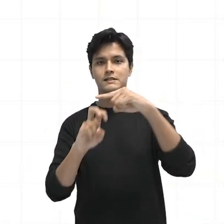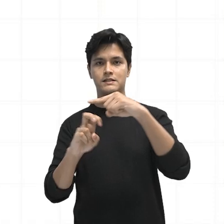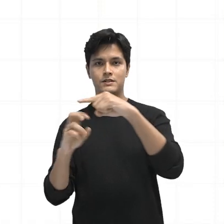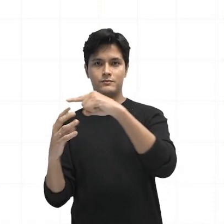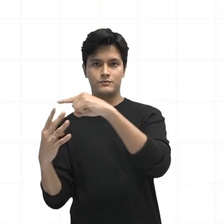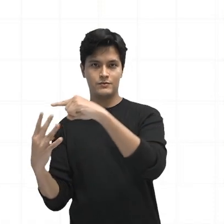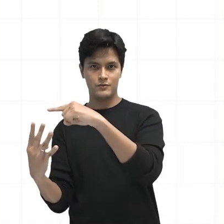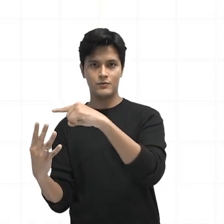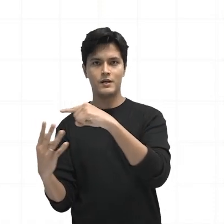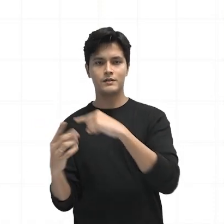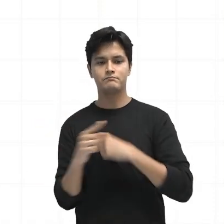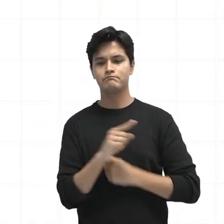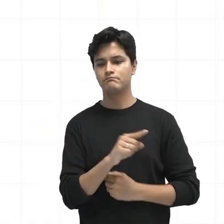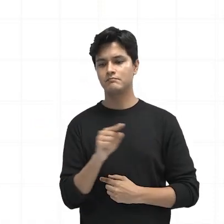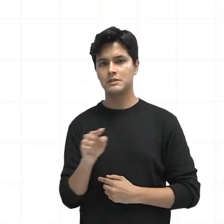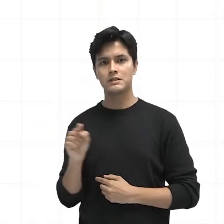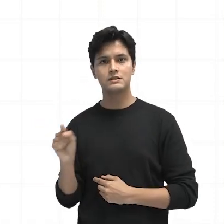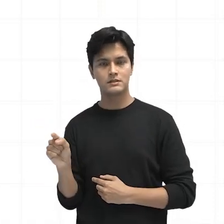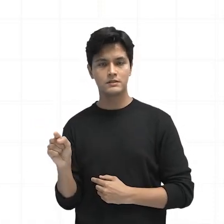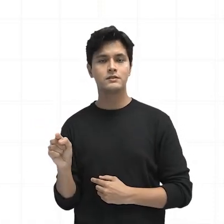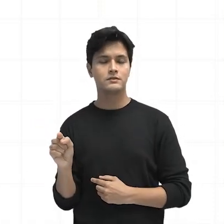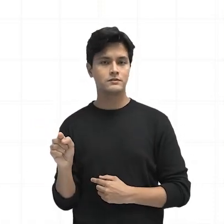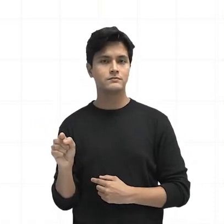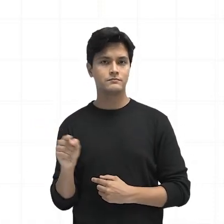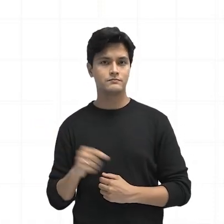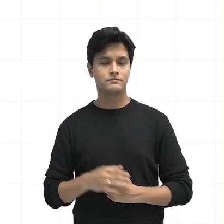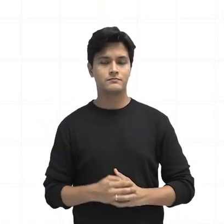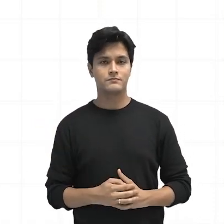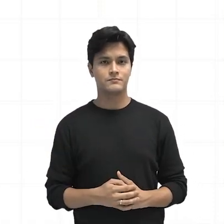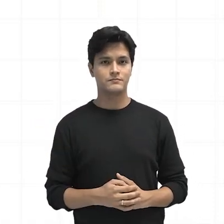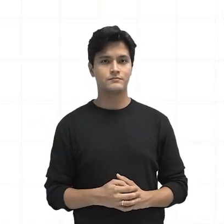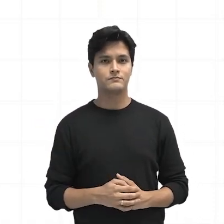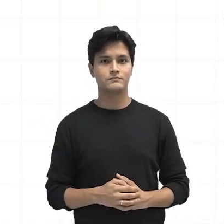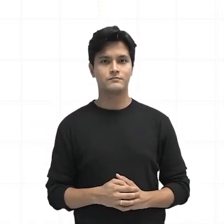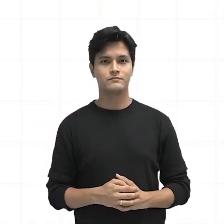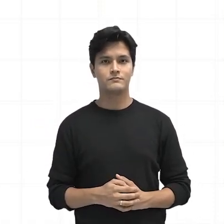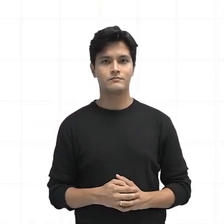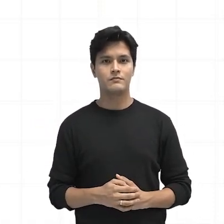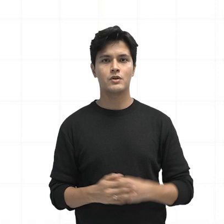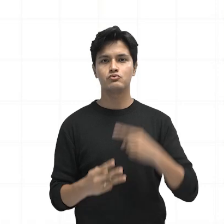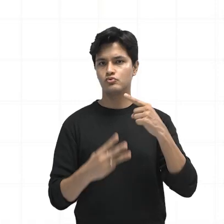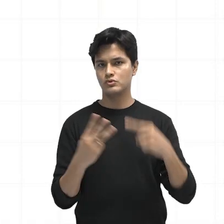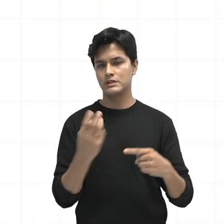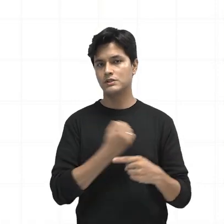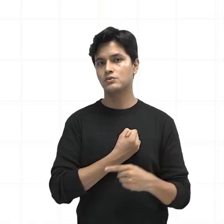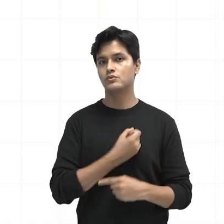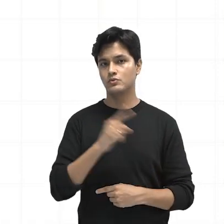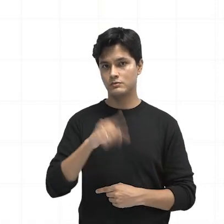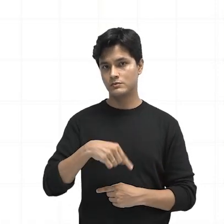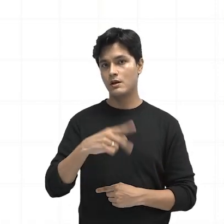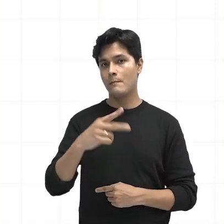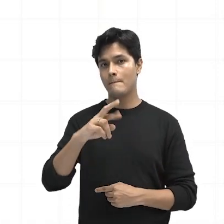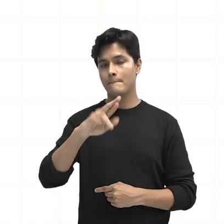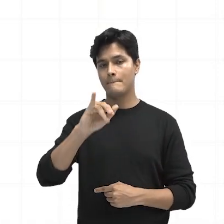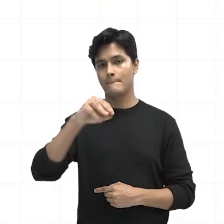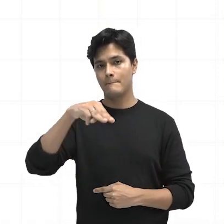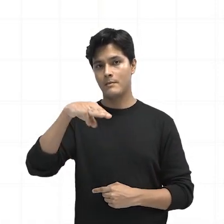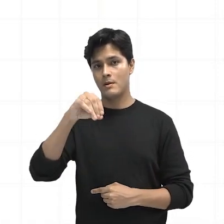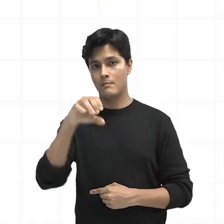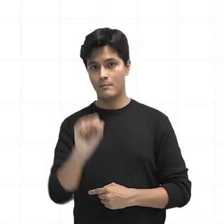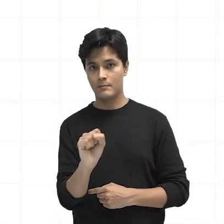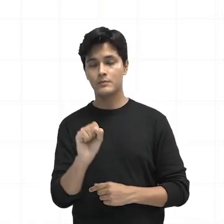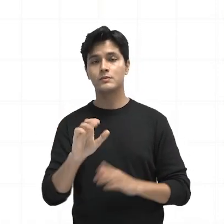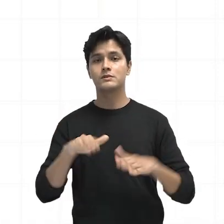Opa, os três números entre si são primos. Então, eu já sei que o MMC